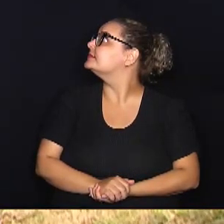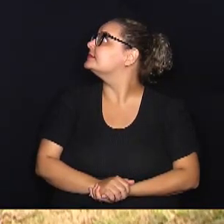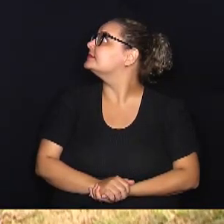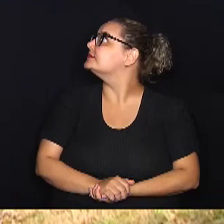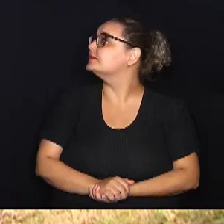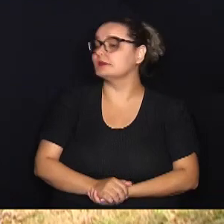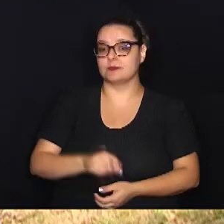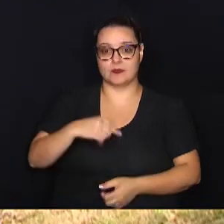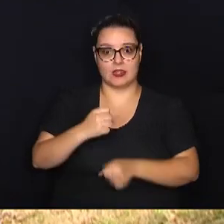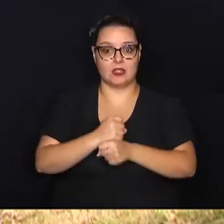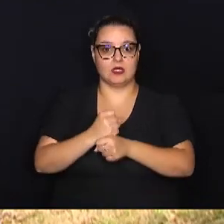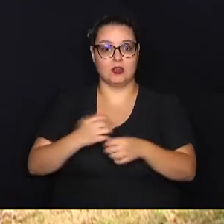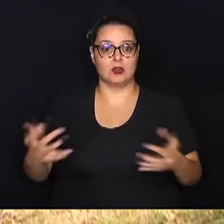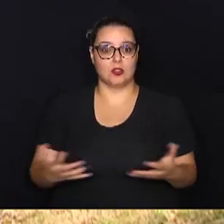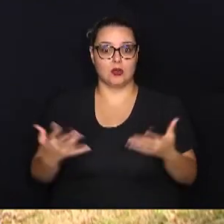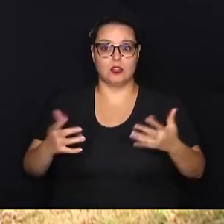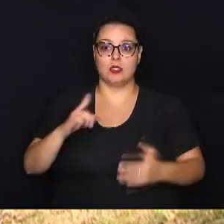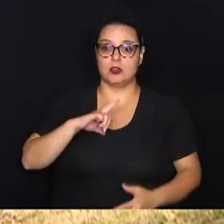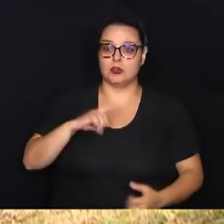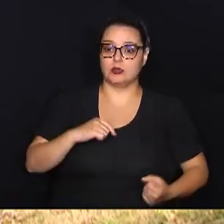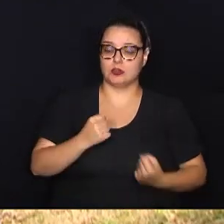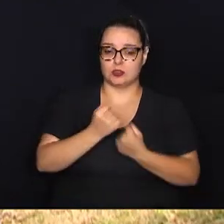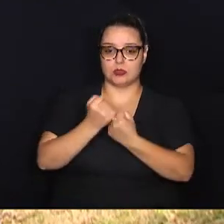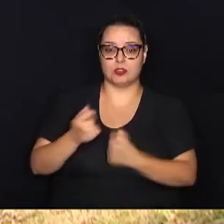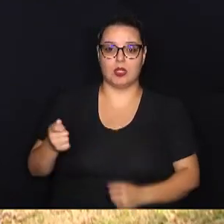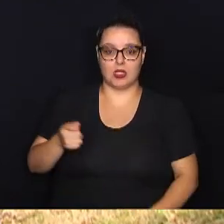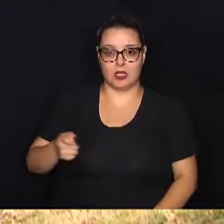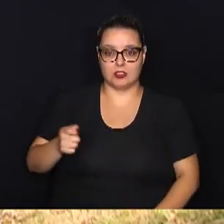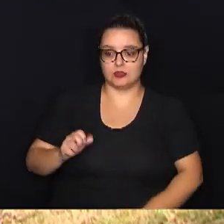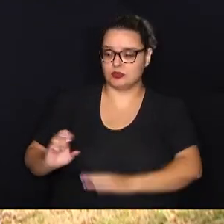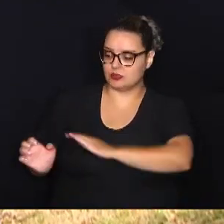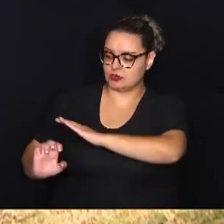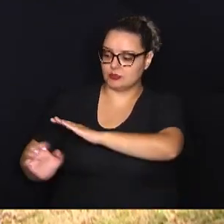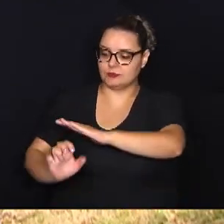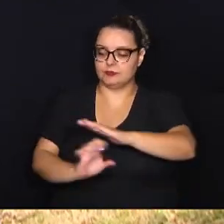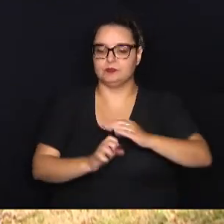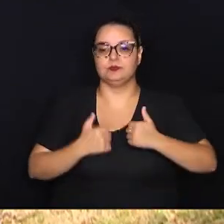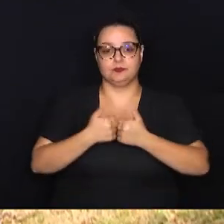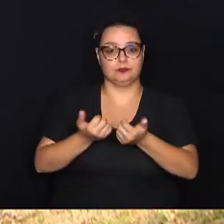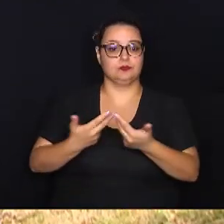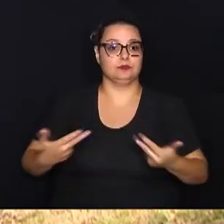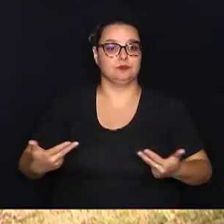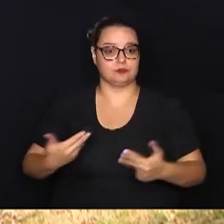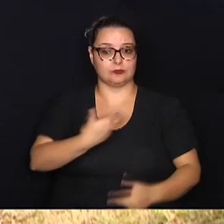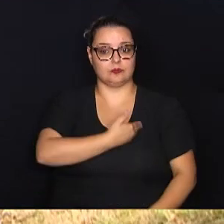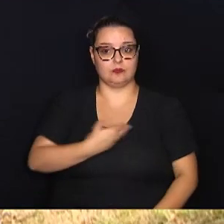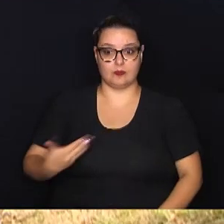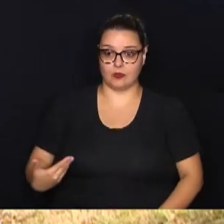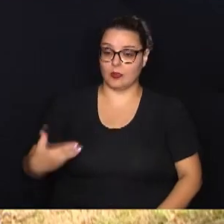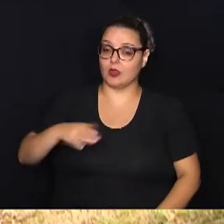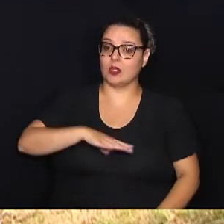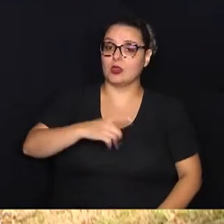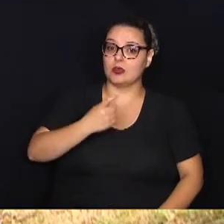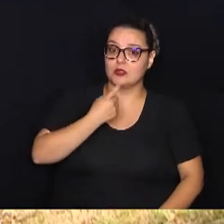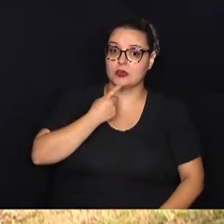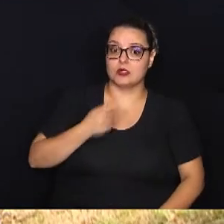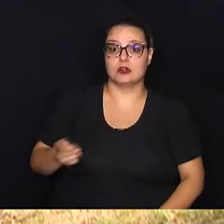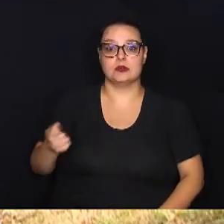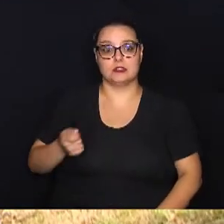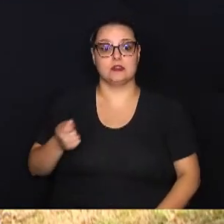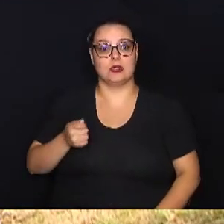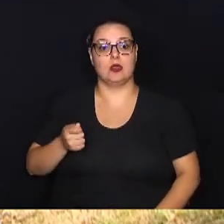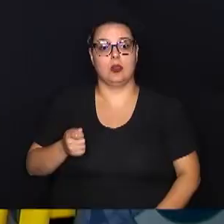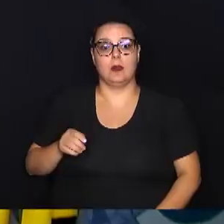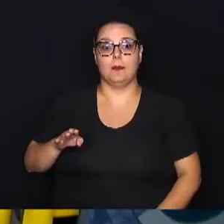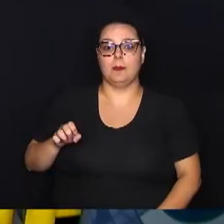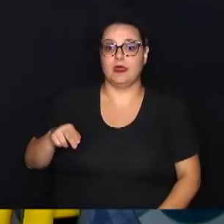Neste ano, a iniciativa conta com o apoio da Associação das Empresas de Transporte Coletivo Urbano de Campinas e da Associação Beneficente